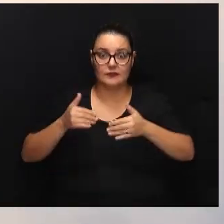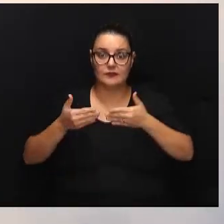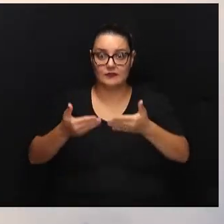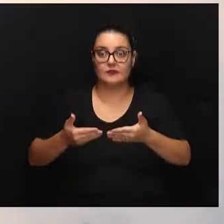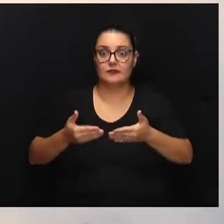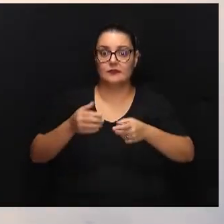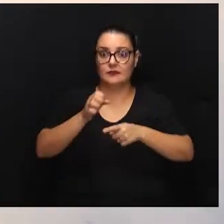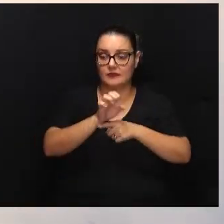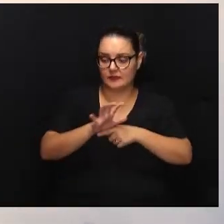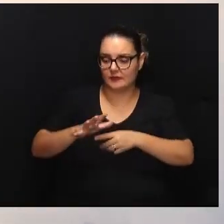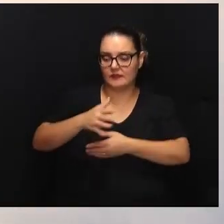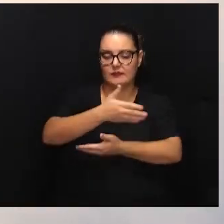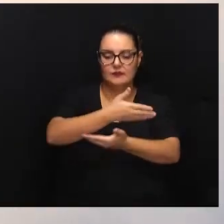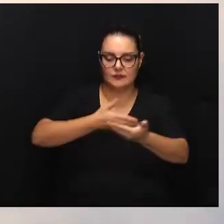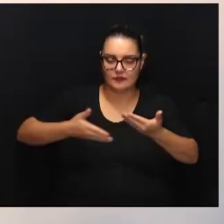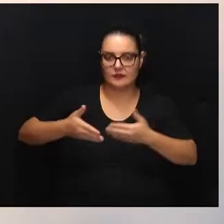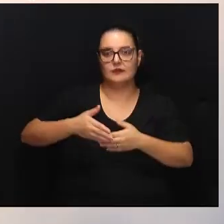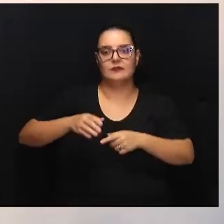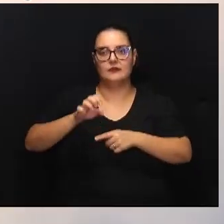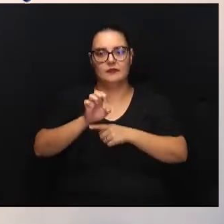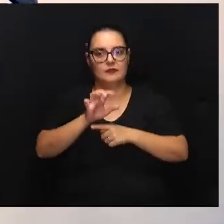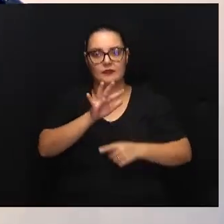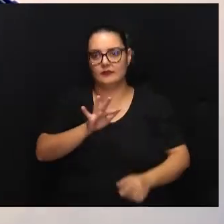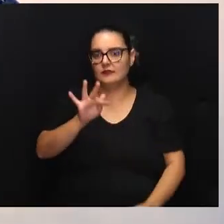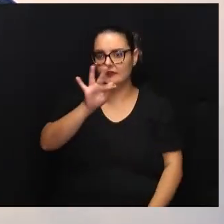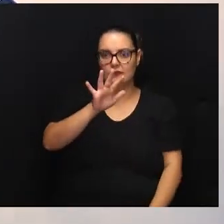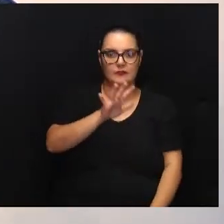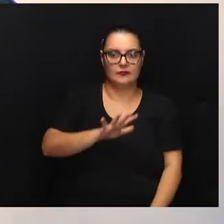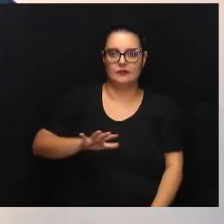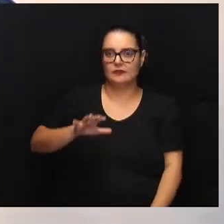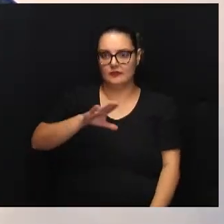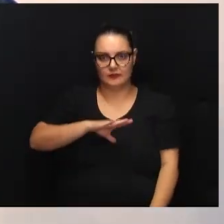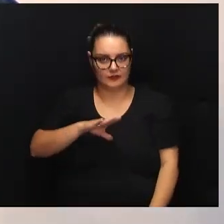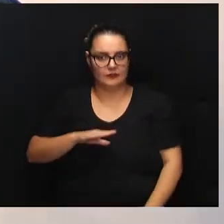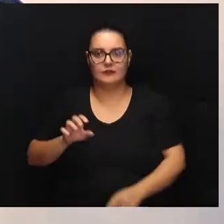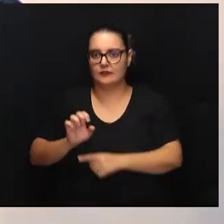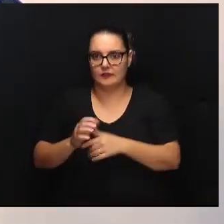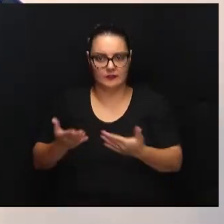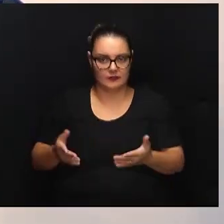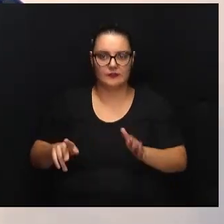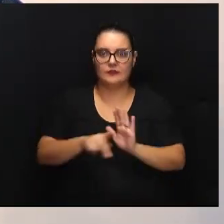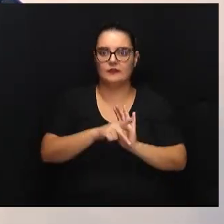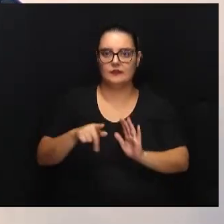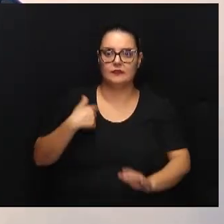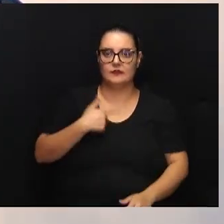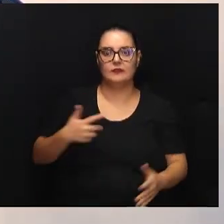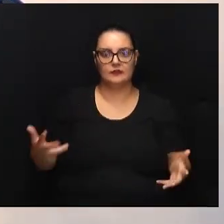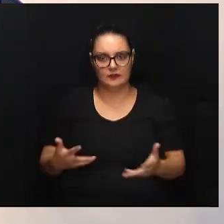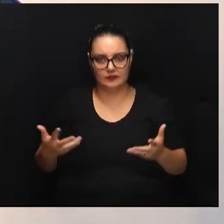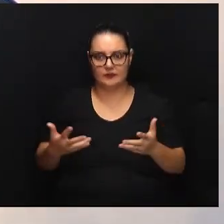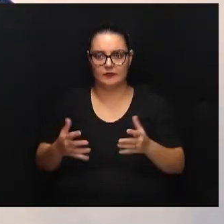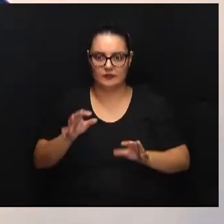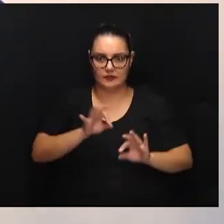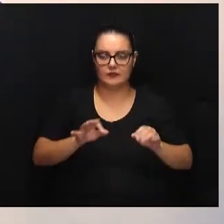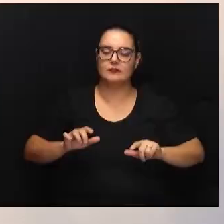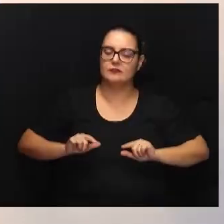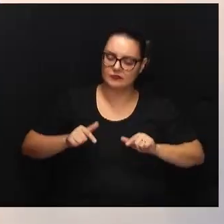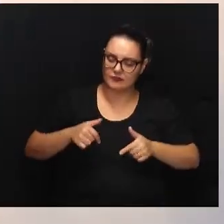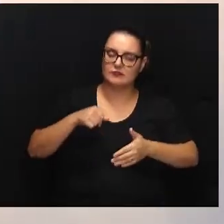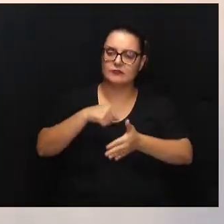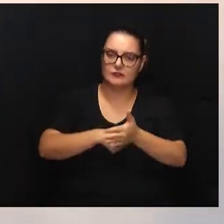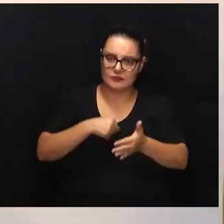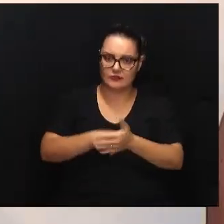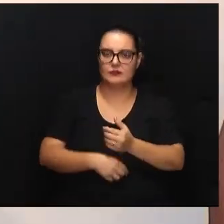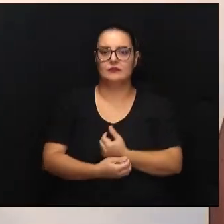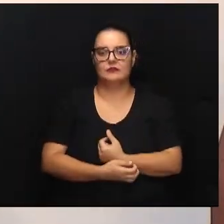institucional para dizer que o Estado, seja em nível municipal, estadual ou federal, é nosso também. Então, parabéns pela iniciativa do